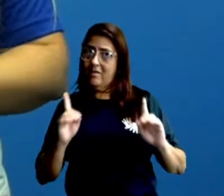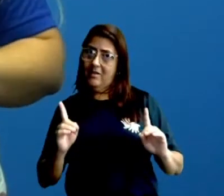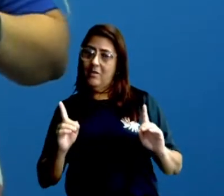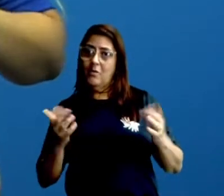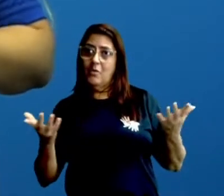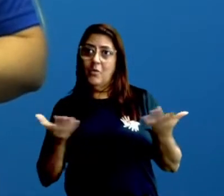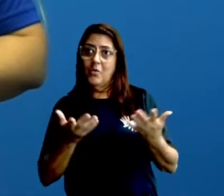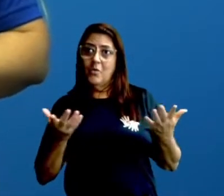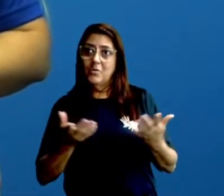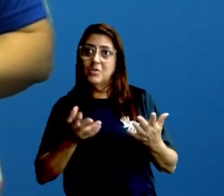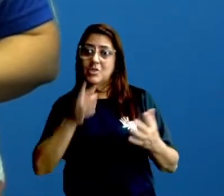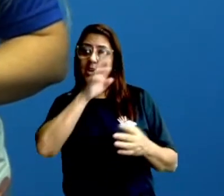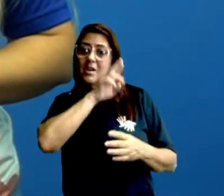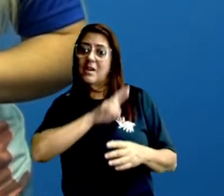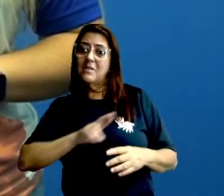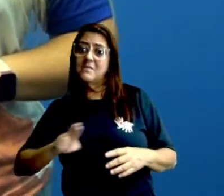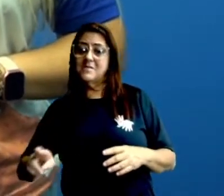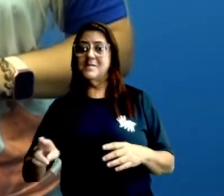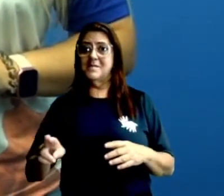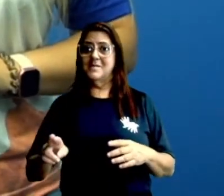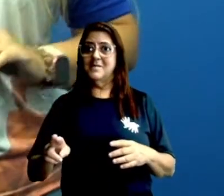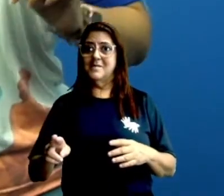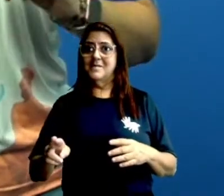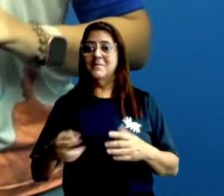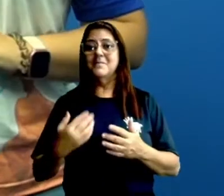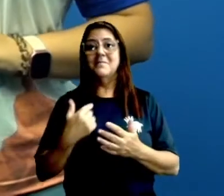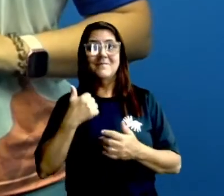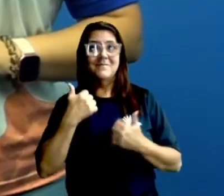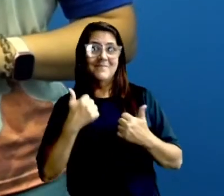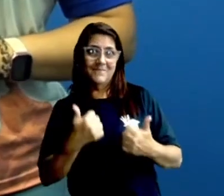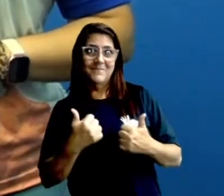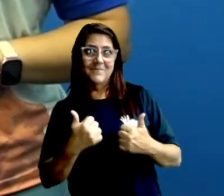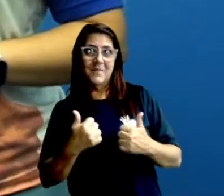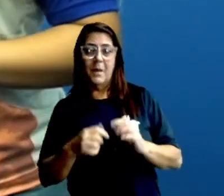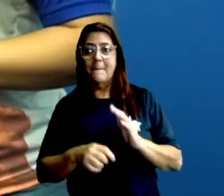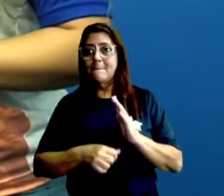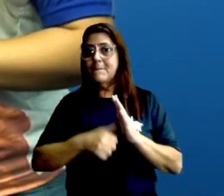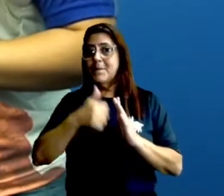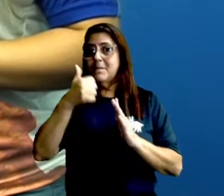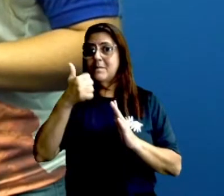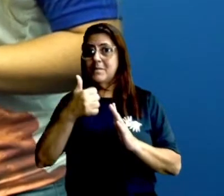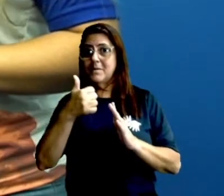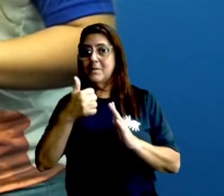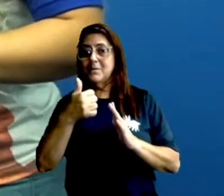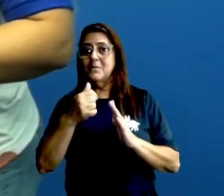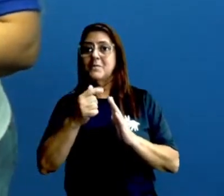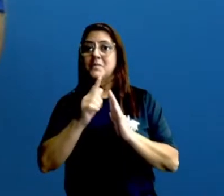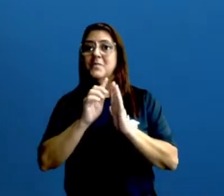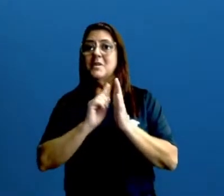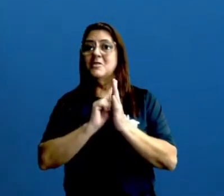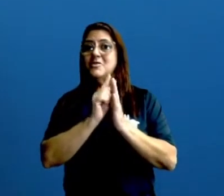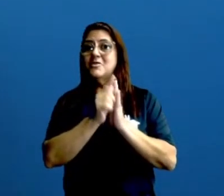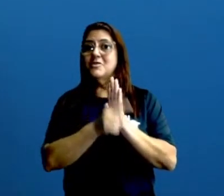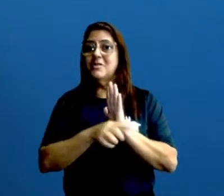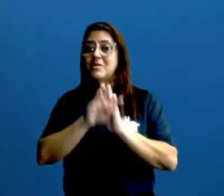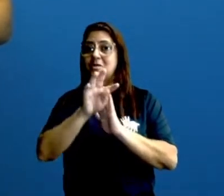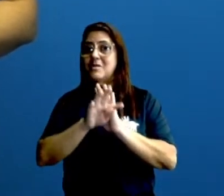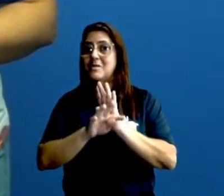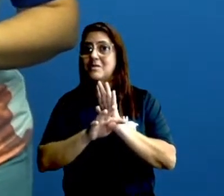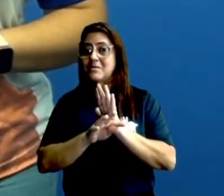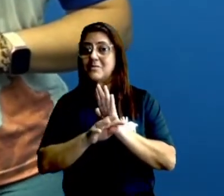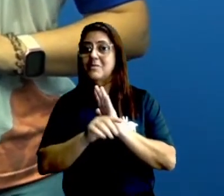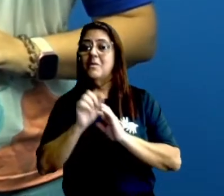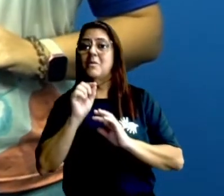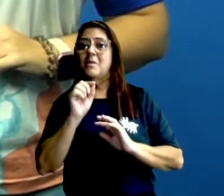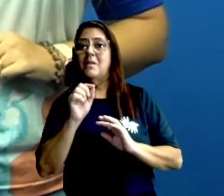mesmo hoje é fazer essa revisão, tá bom? E o primeiro gênero textual que a gente vai relembrar é a